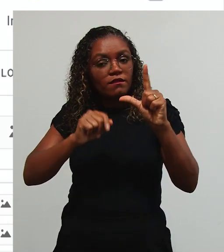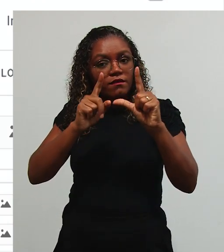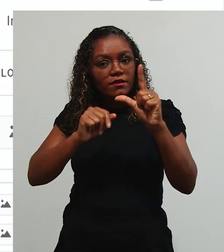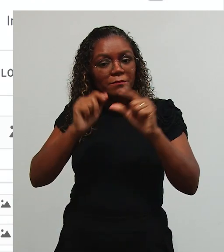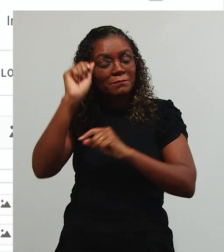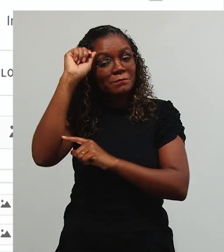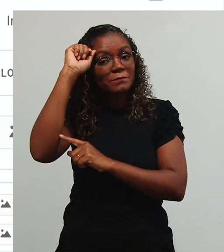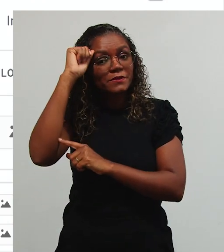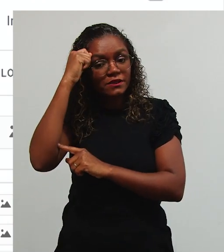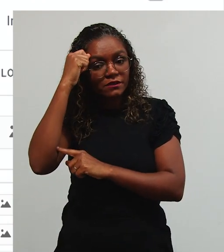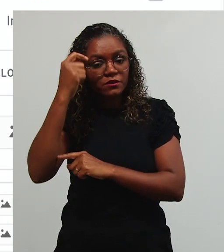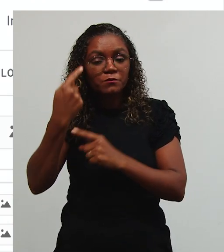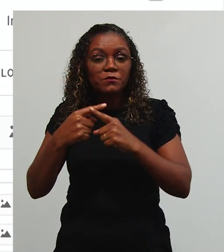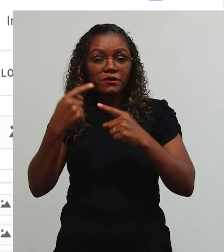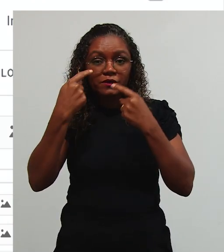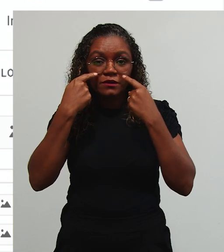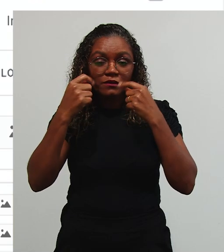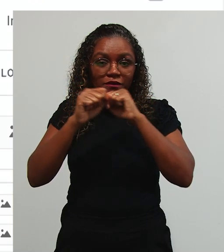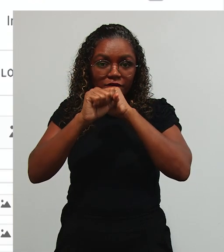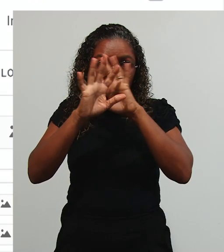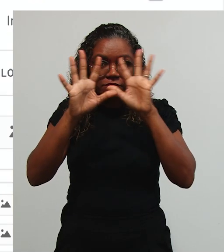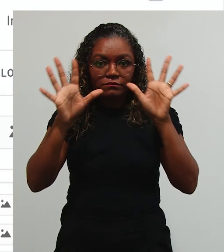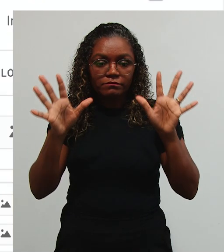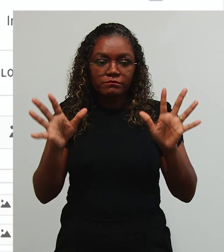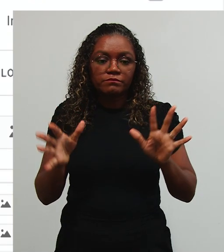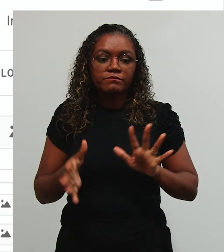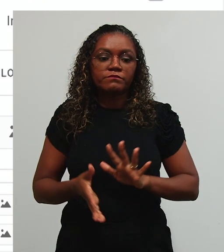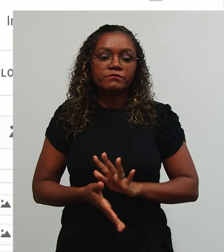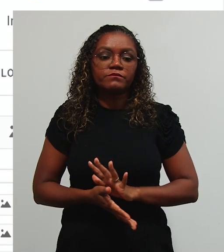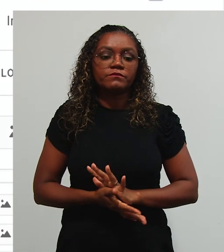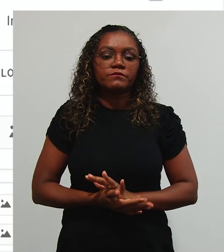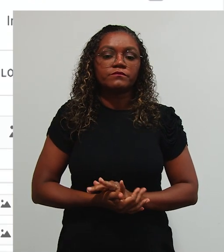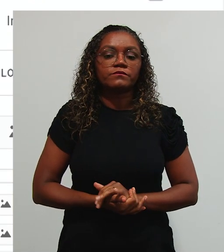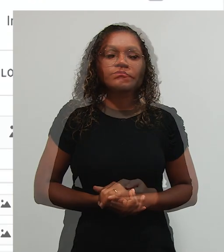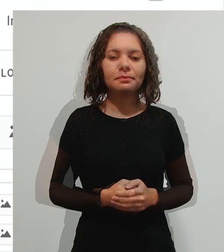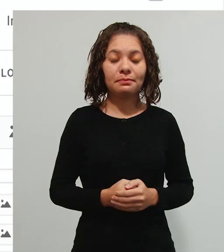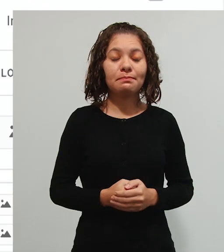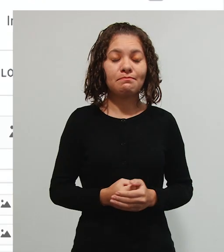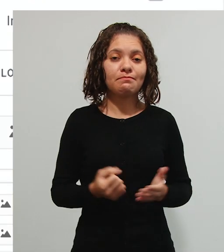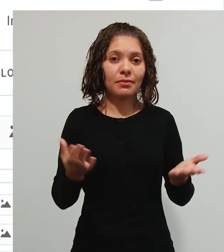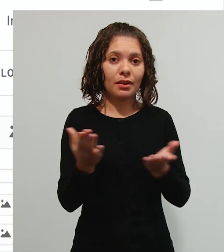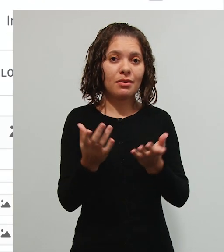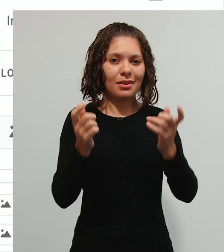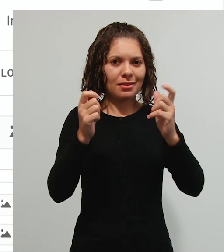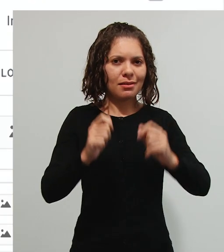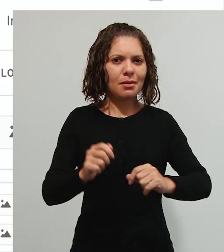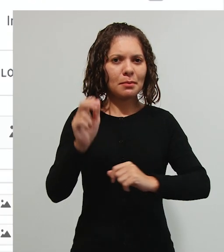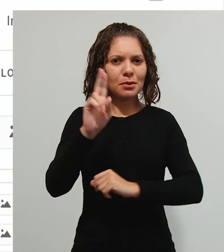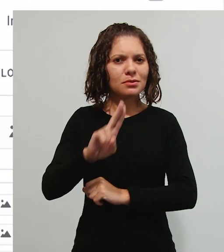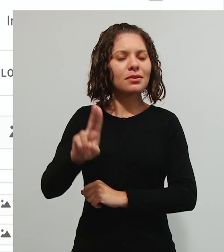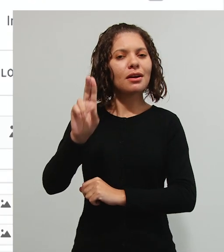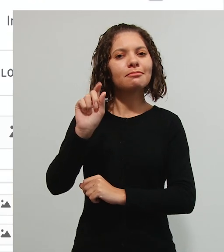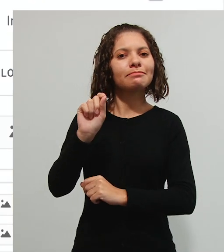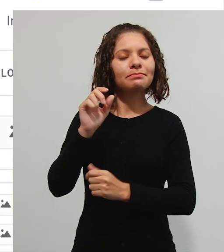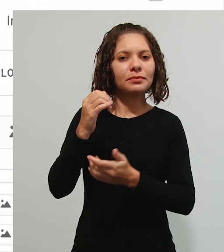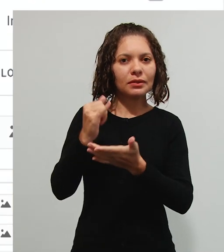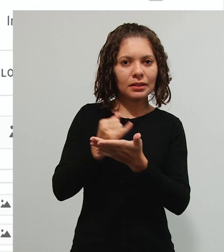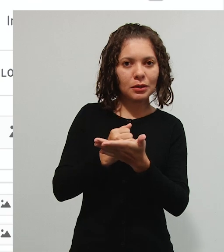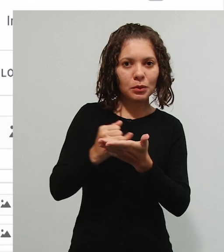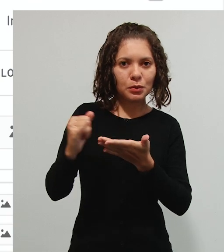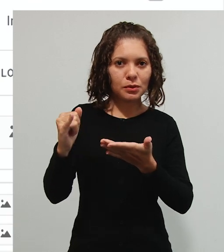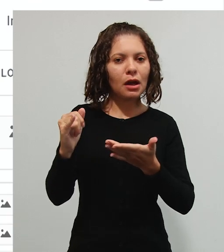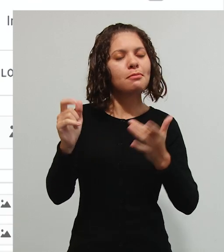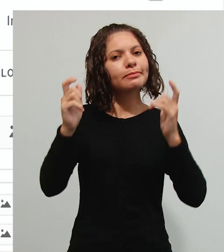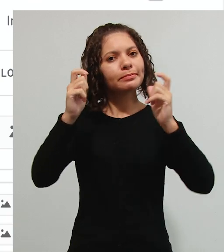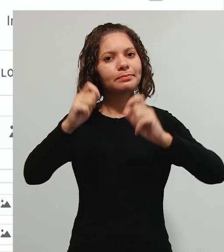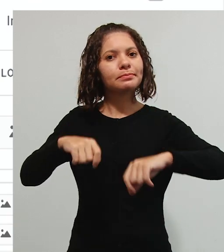ao texto, tá? Então a gente pode usar, por exemplo, aqui introdução, a introdução a gente poderia deixar com o fundo claro, né,